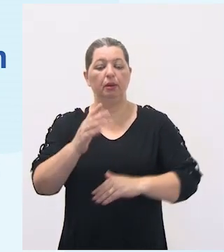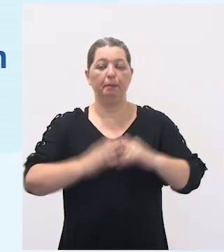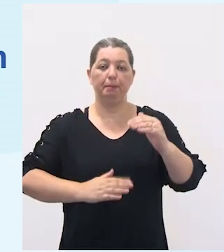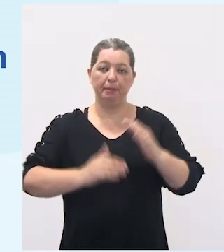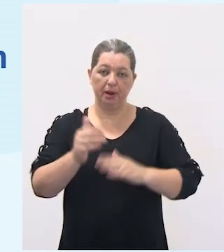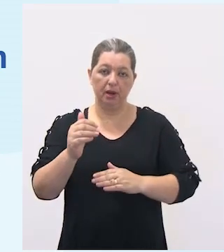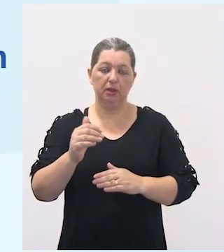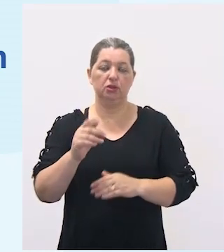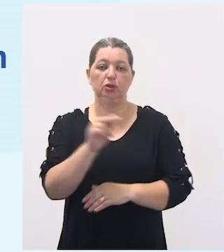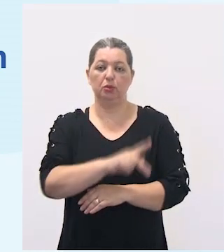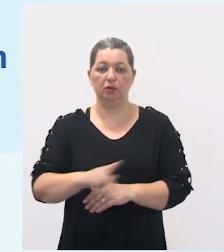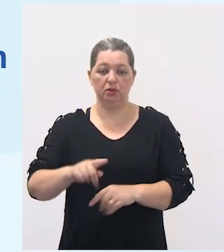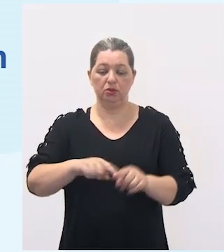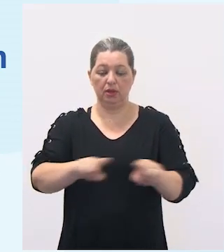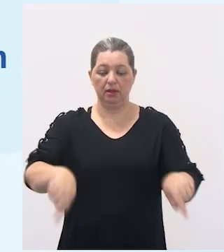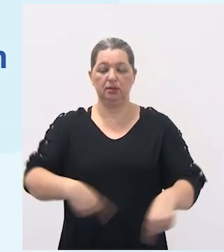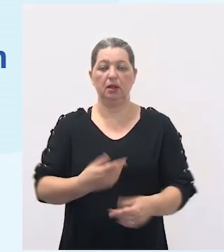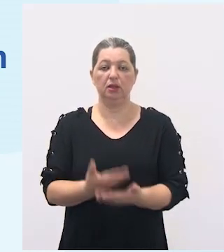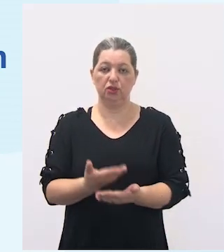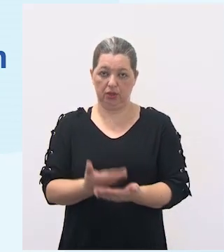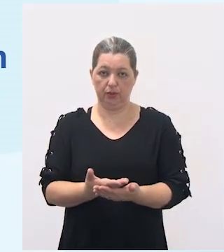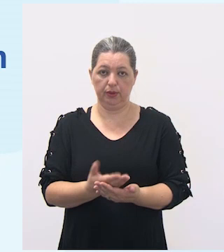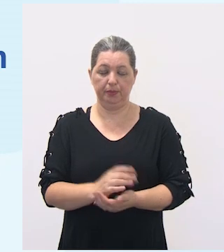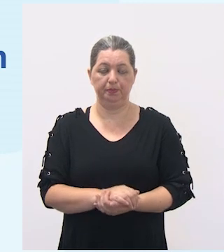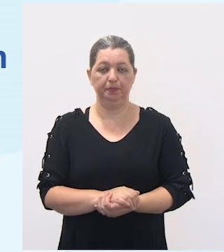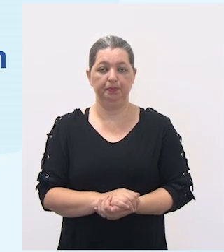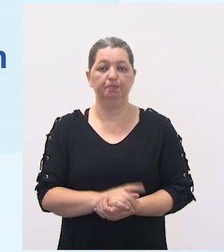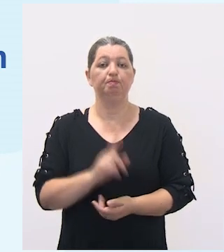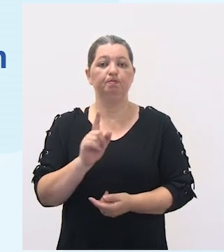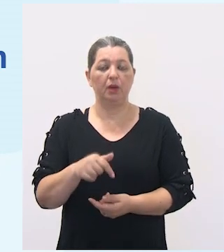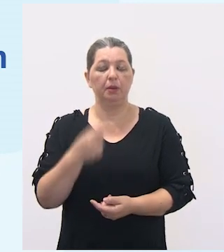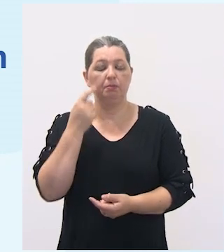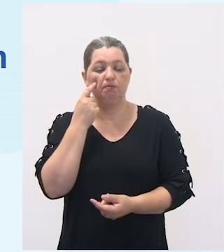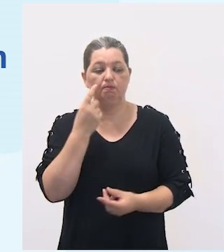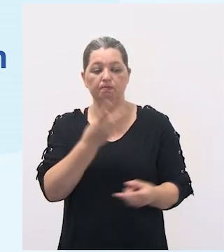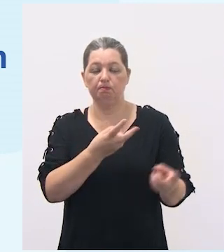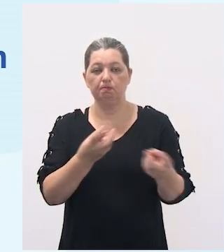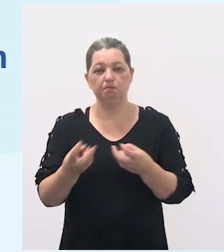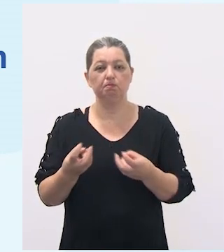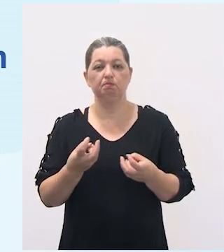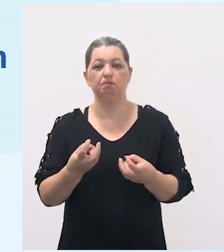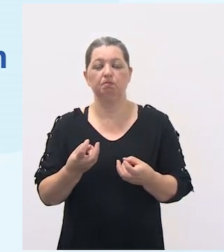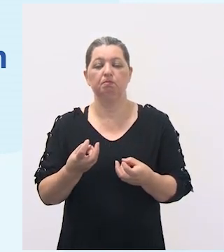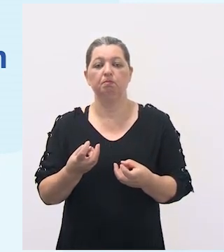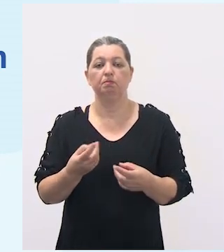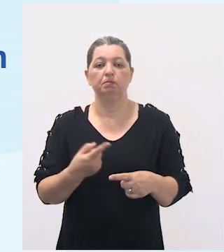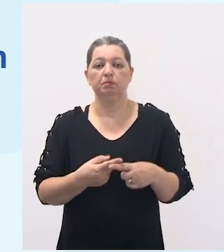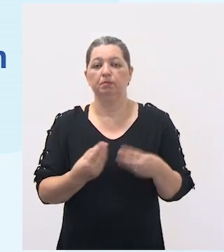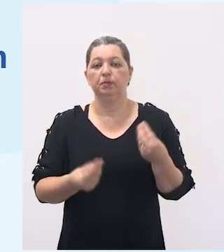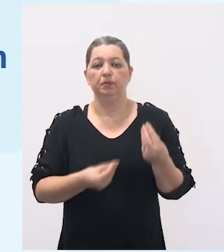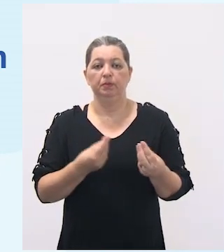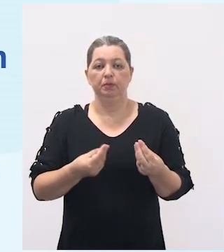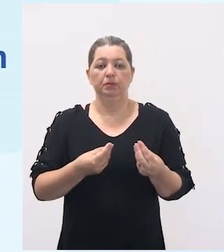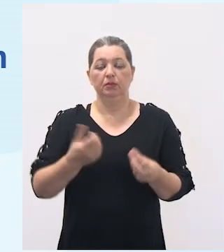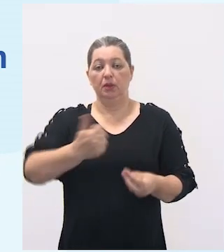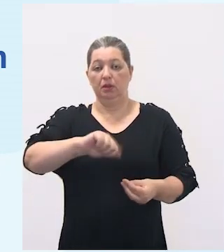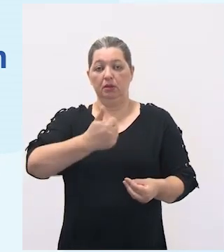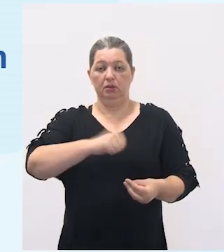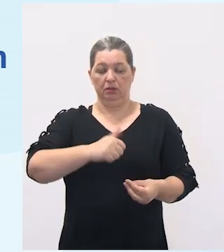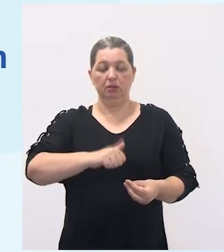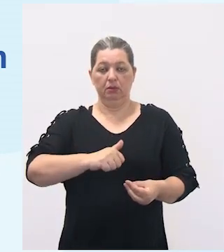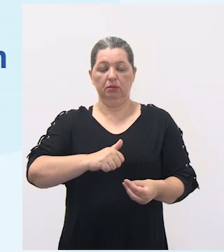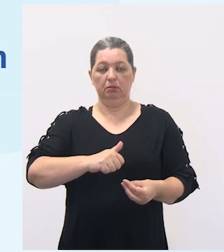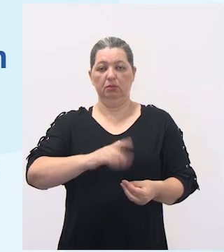professor na sala de aula. Então, essa é olhar as avaliações e olhar essa avaliação do SAEB, como o